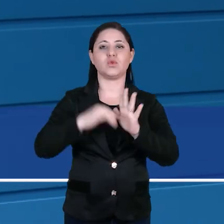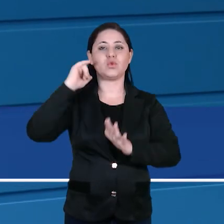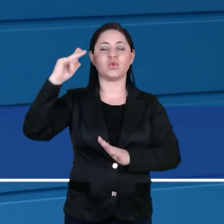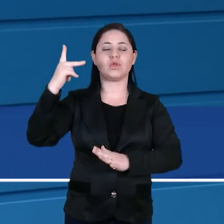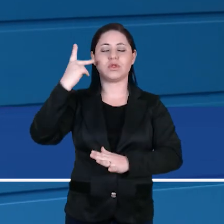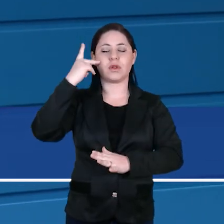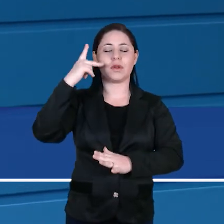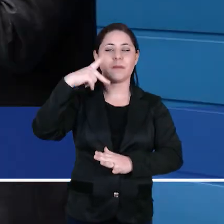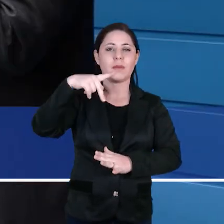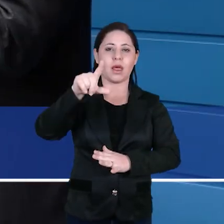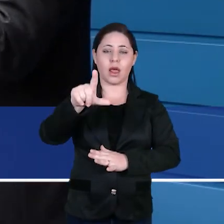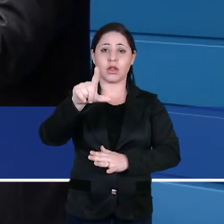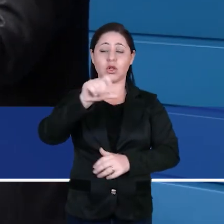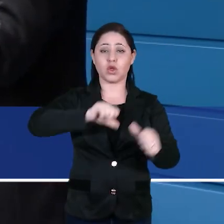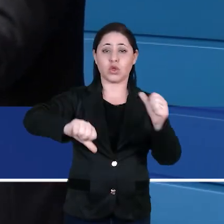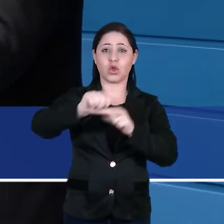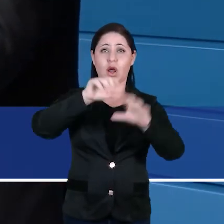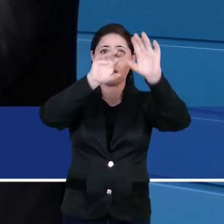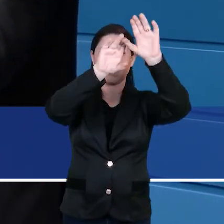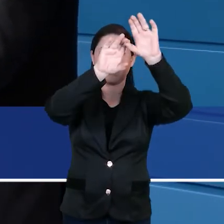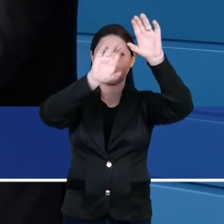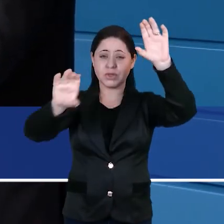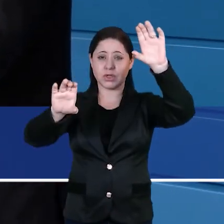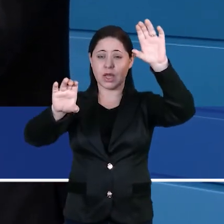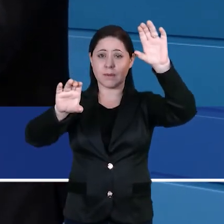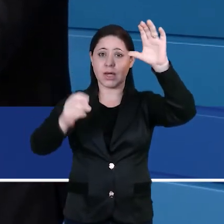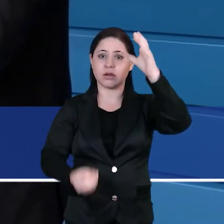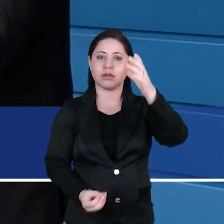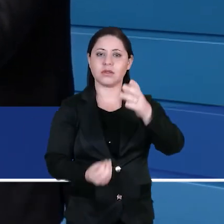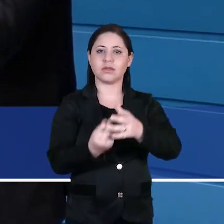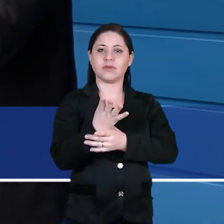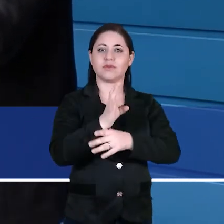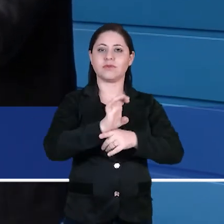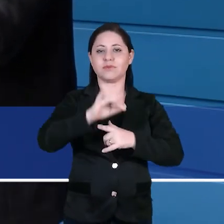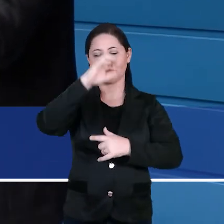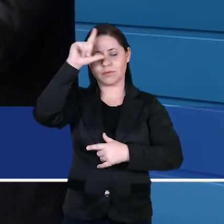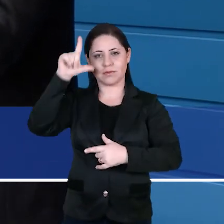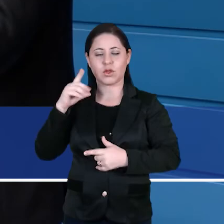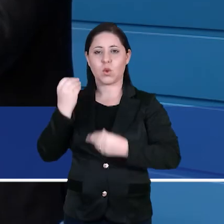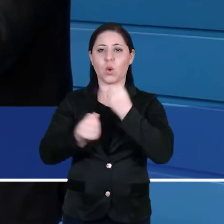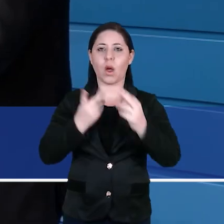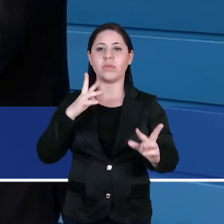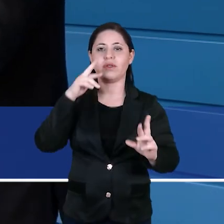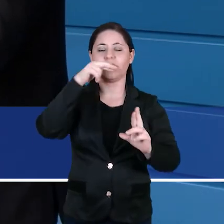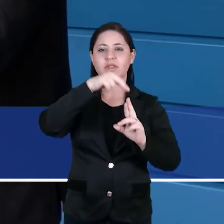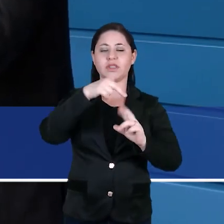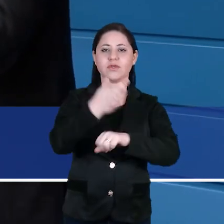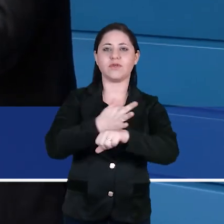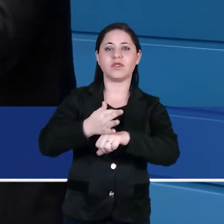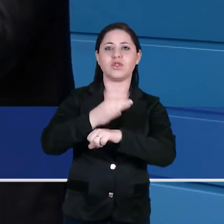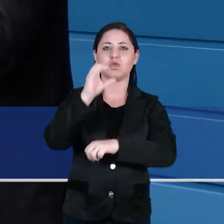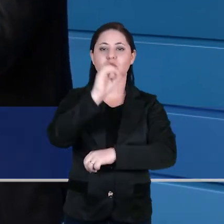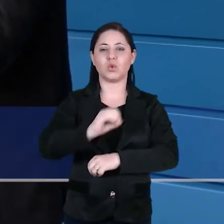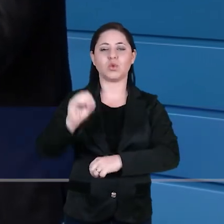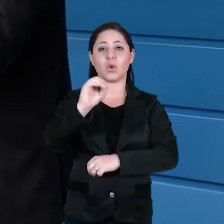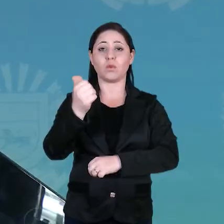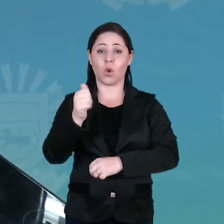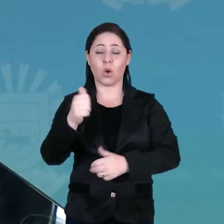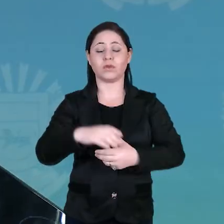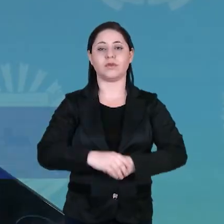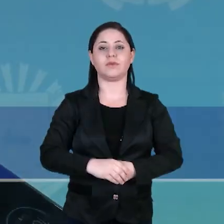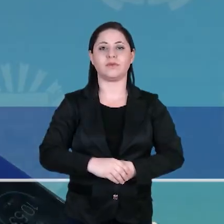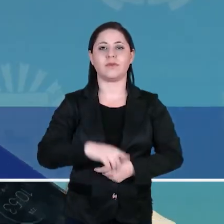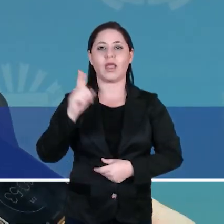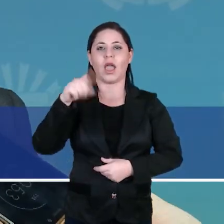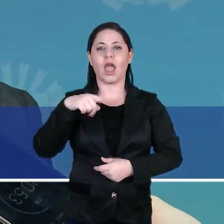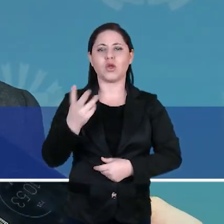João Henrique do PL, que troca o termo divisão para a criação de Mato Grosso do Sul como referência ao feriado de 11 de outubro. É uma